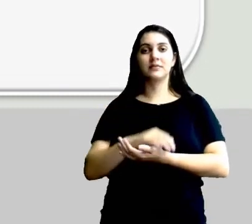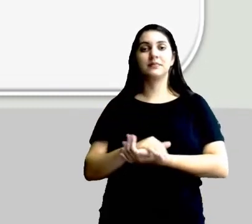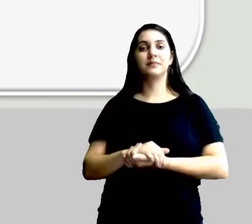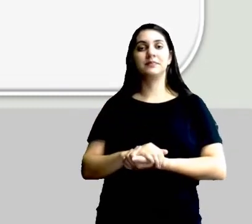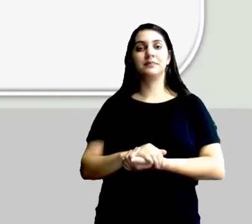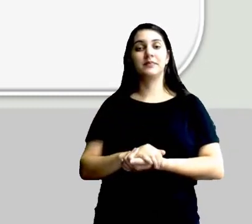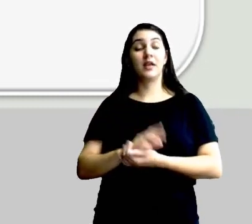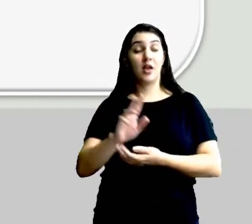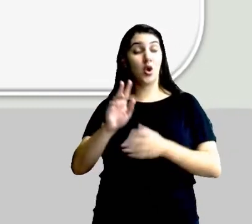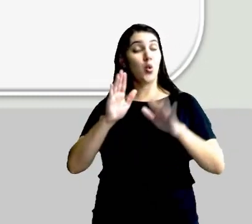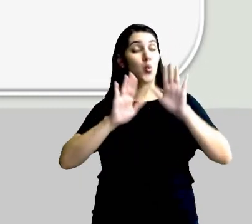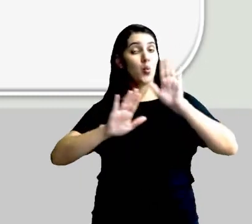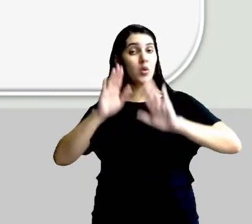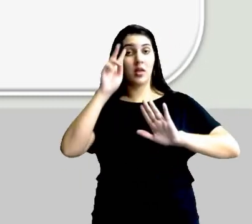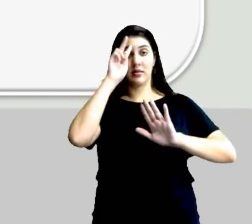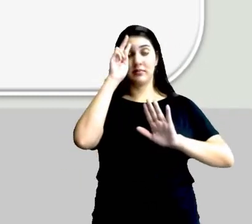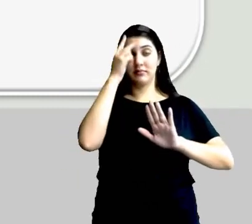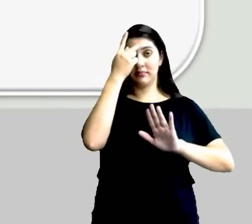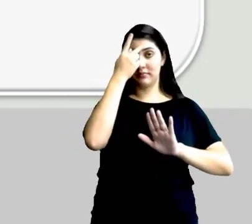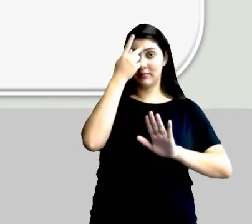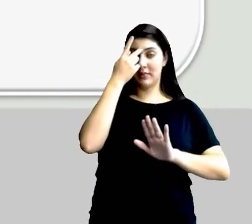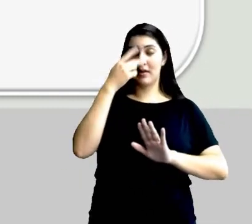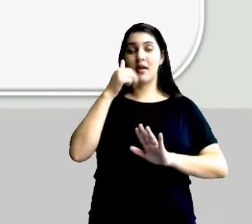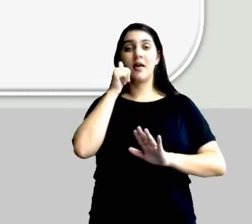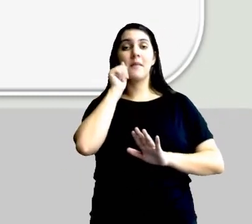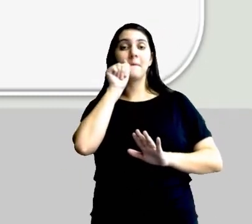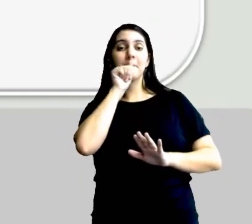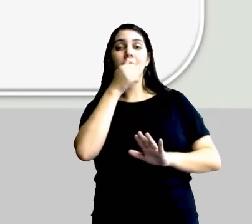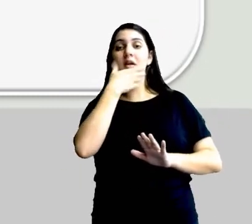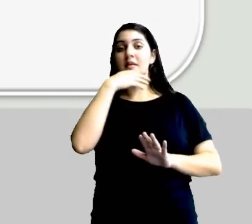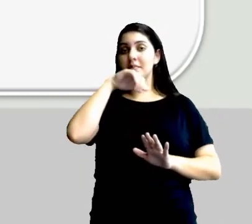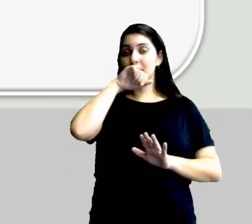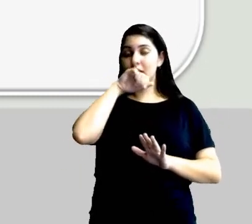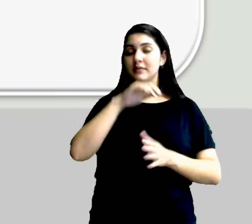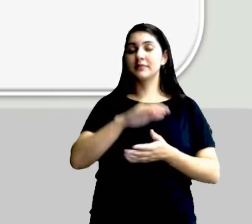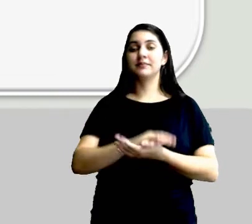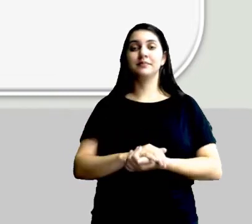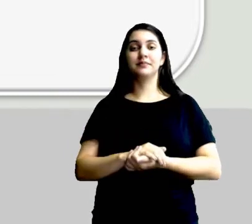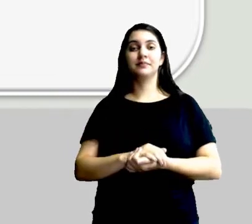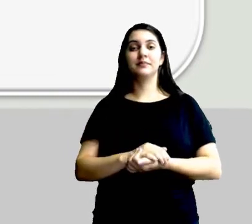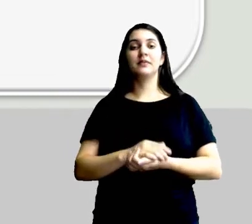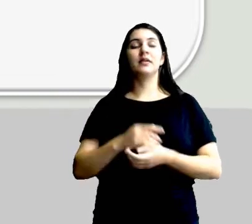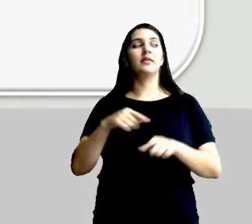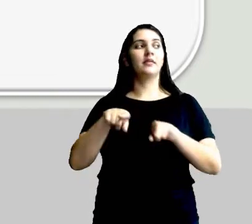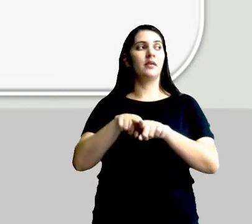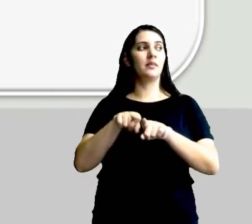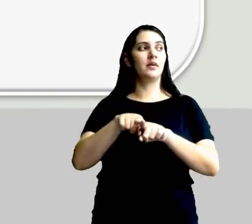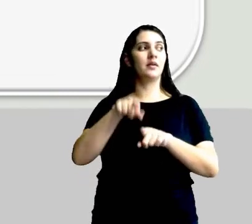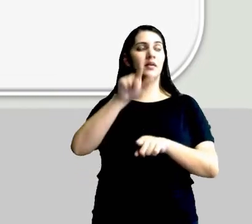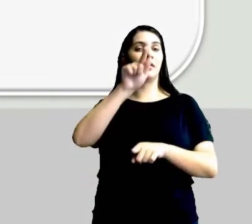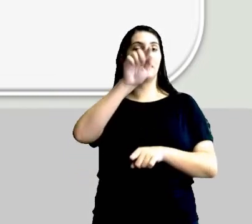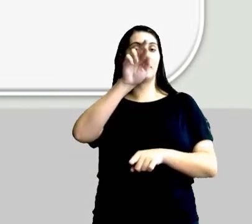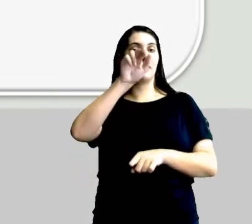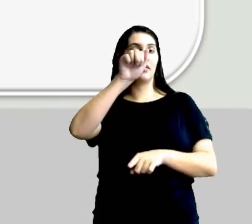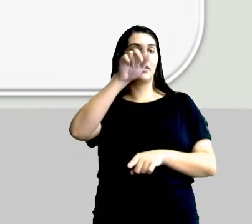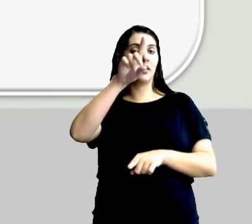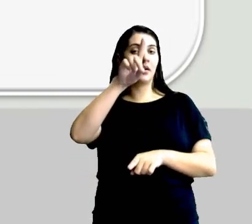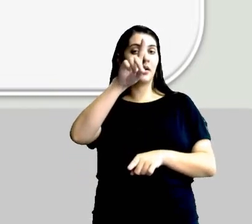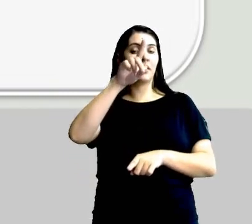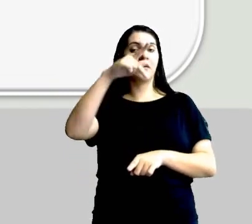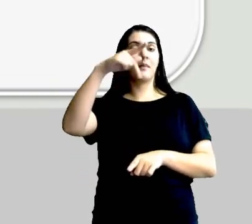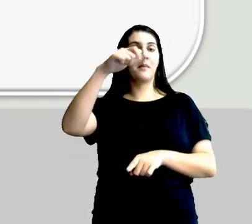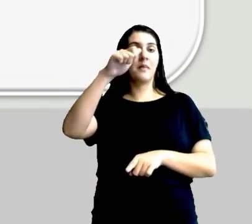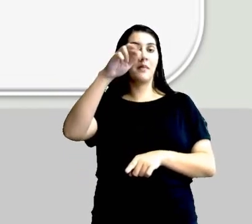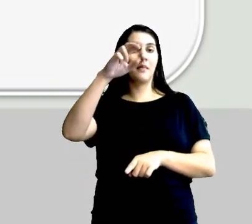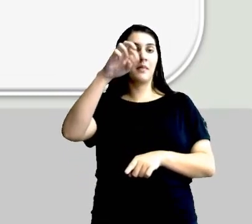não confundir, não é parentes, pais, parents. Agora, grandparents são os